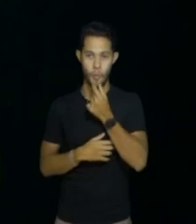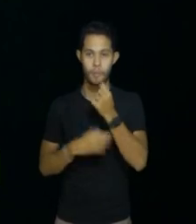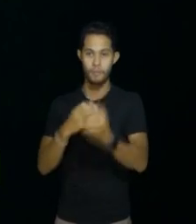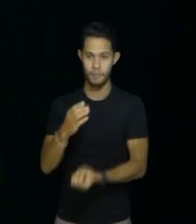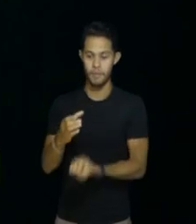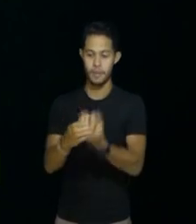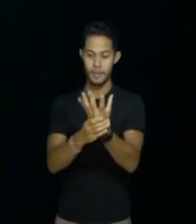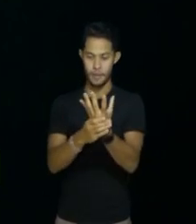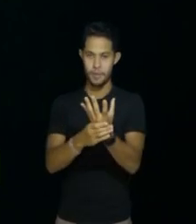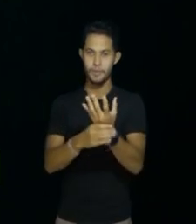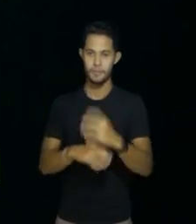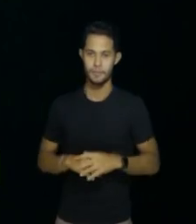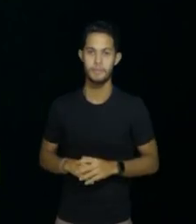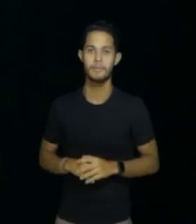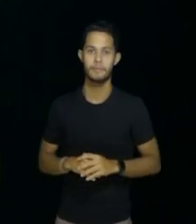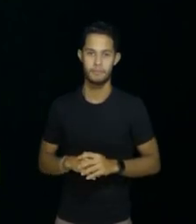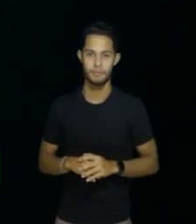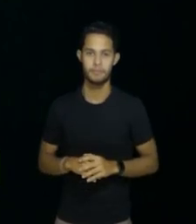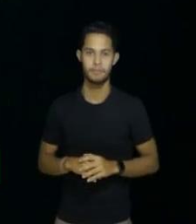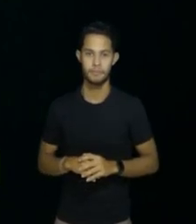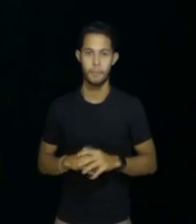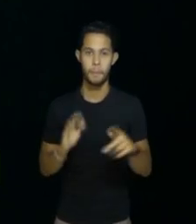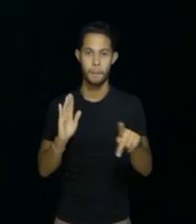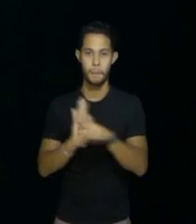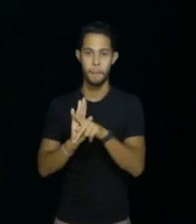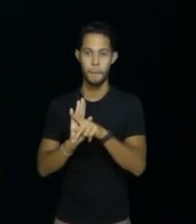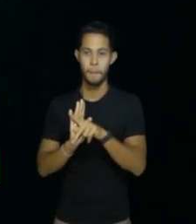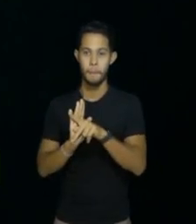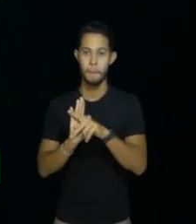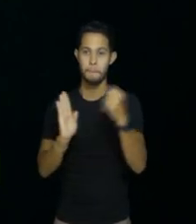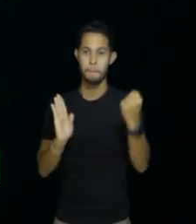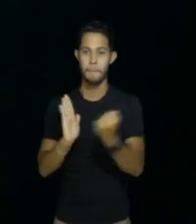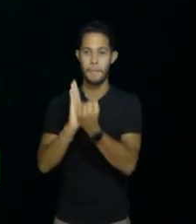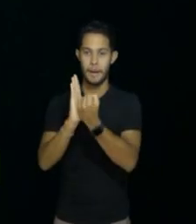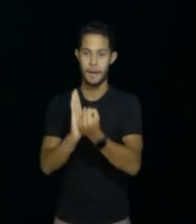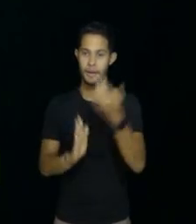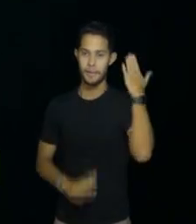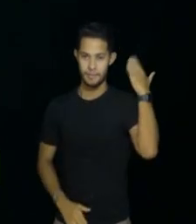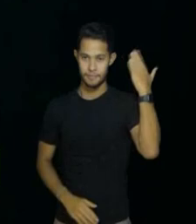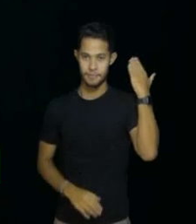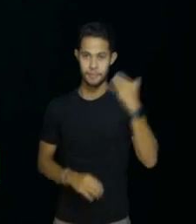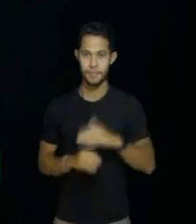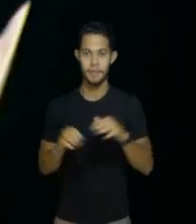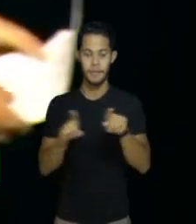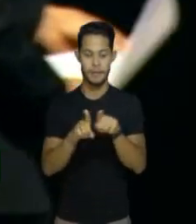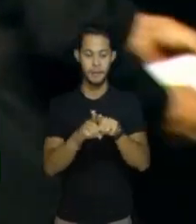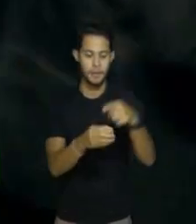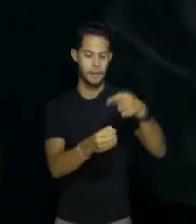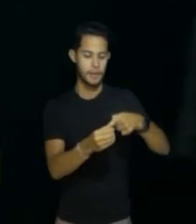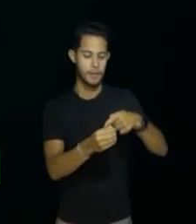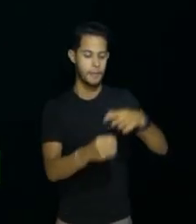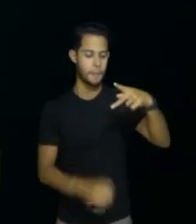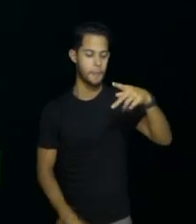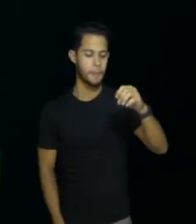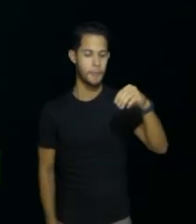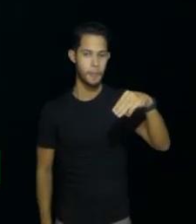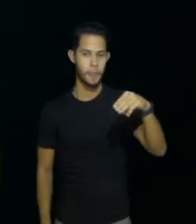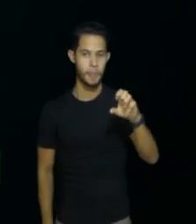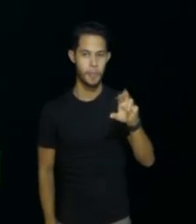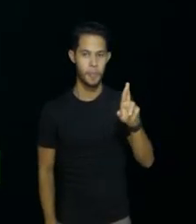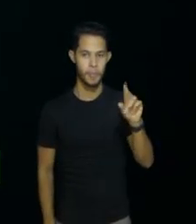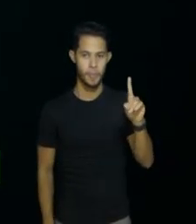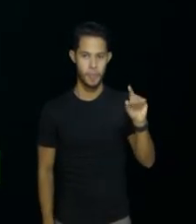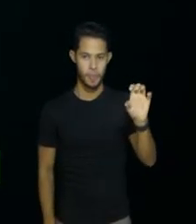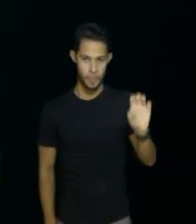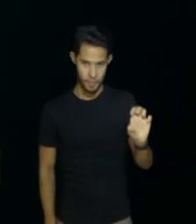Weig, que era detentora da marca Olho na época, onde em Pomerode, até então era Blumenau, era um distrito